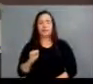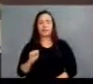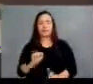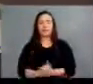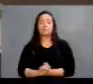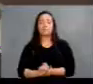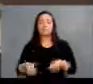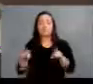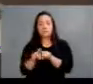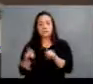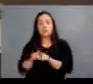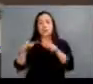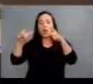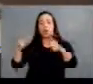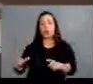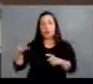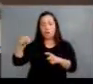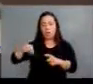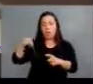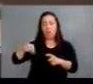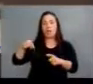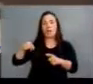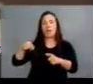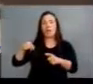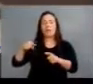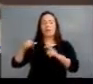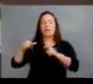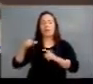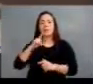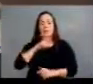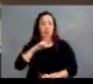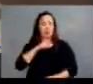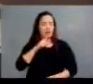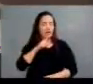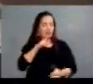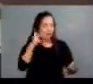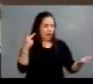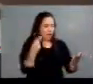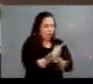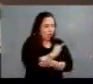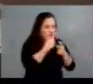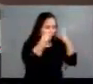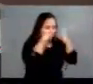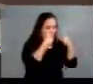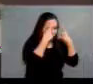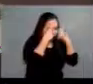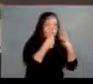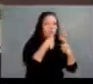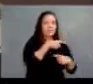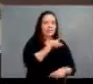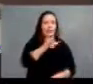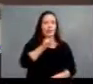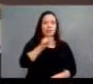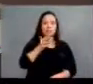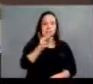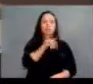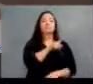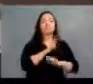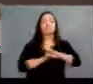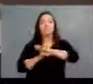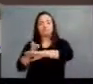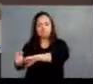de referência em que pessoas LGBT que tenham sido alvo de violência seja